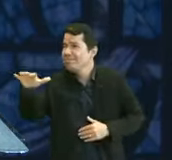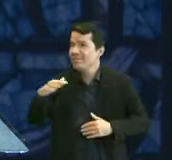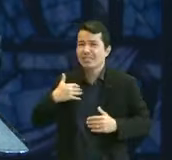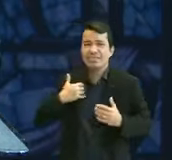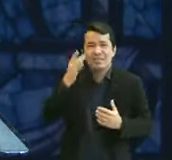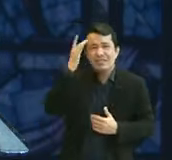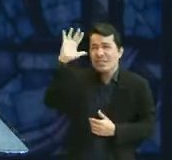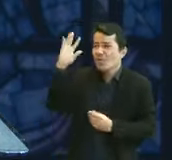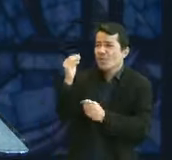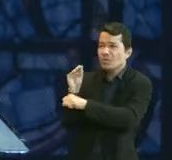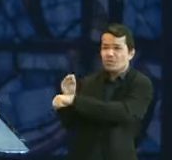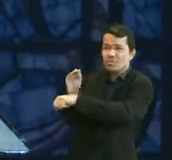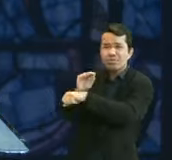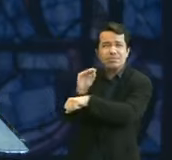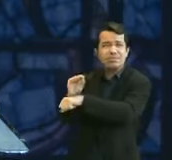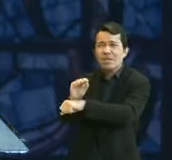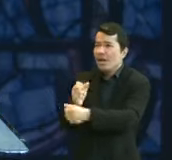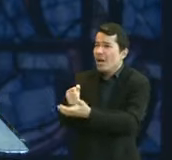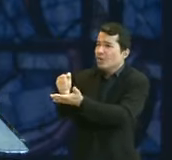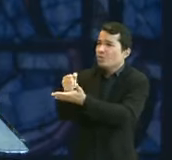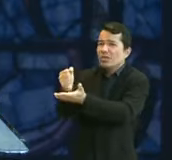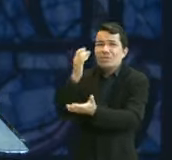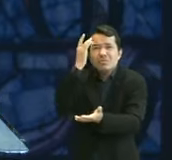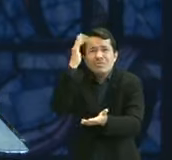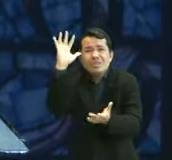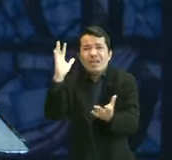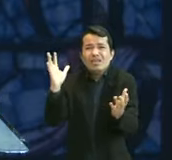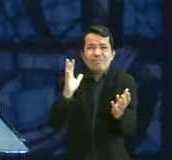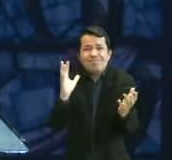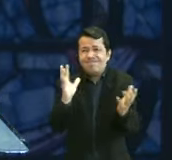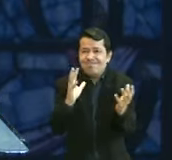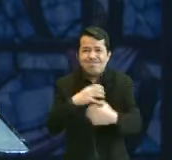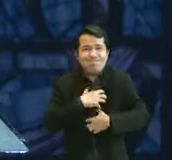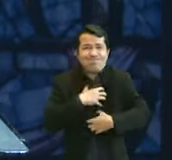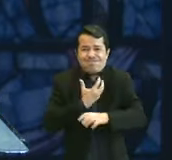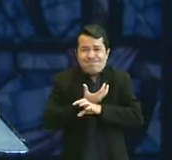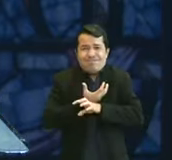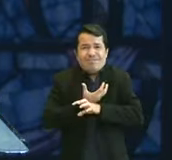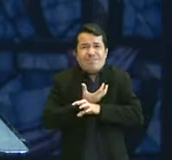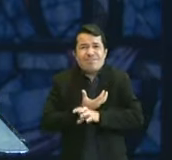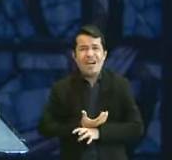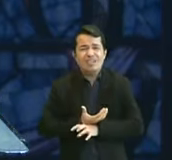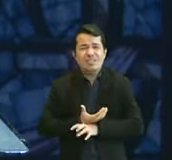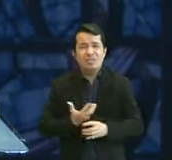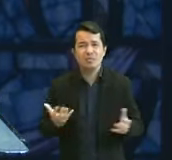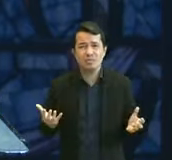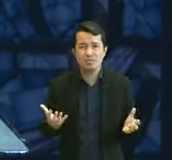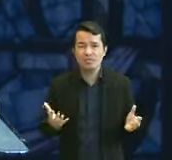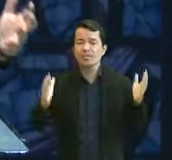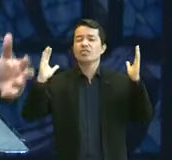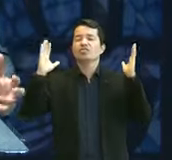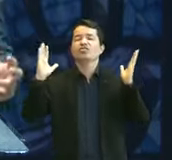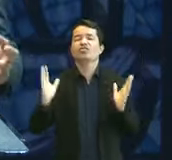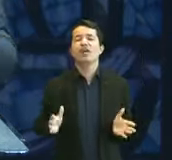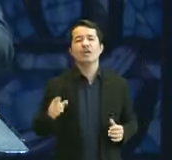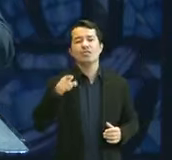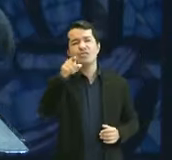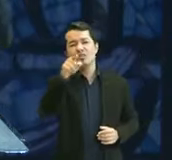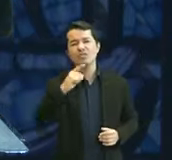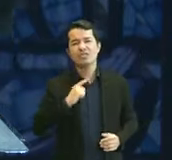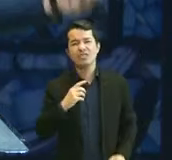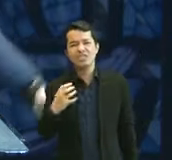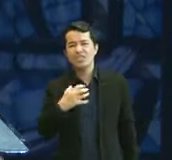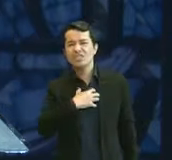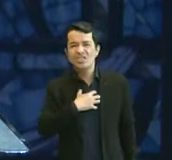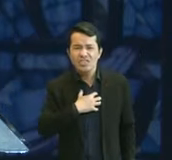de um querido. Talvez você se sinta assim, cruzou limites, fronteiras e não há mais. Da